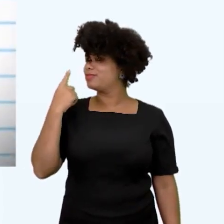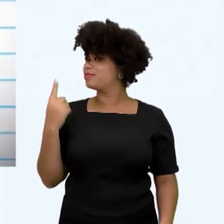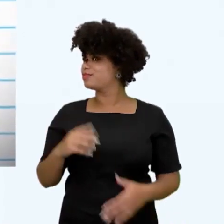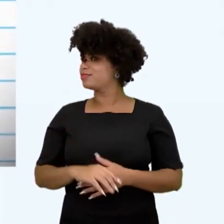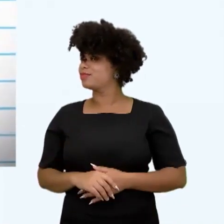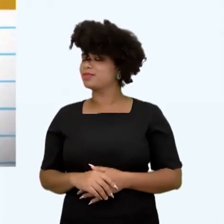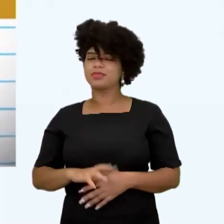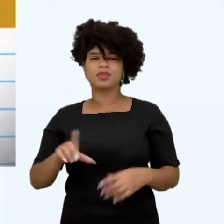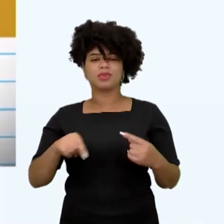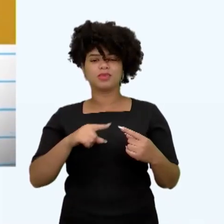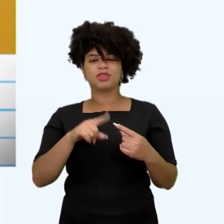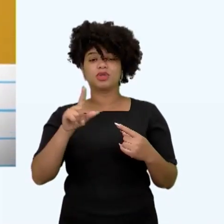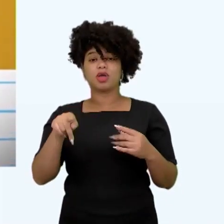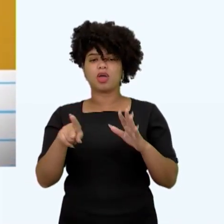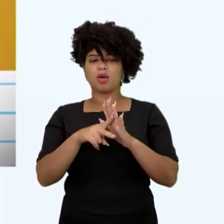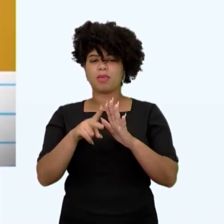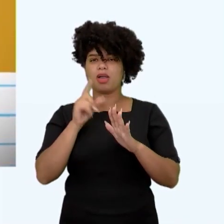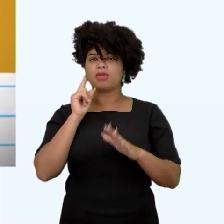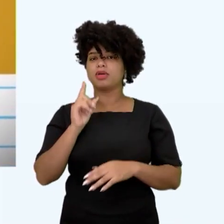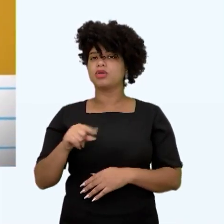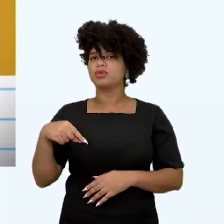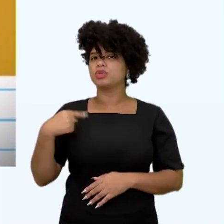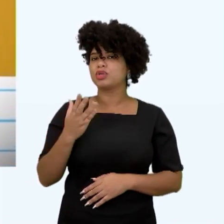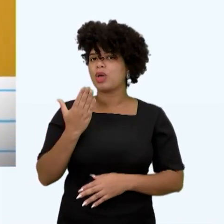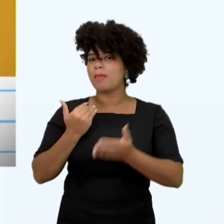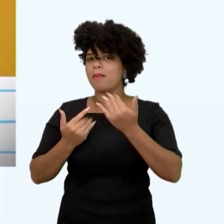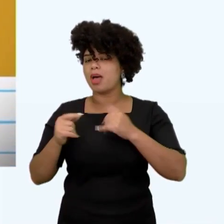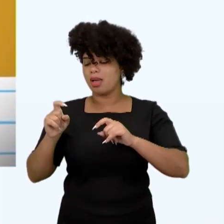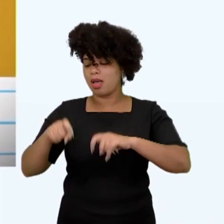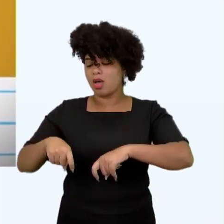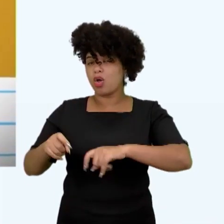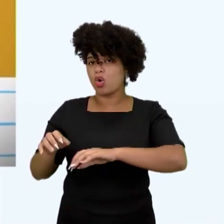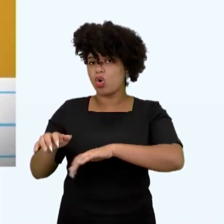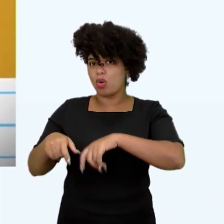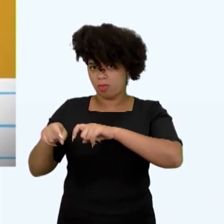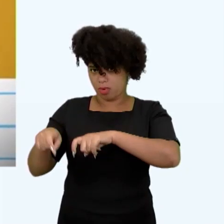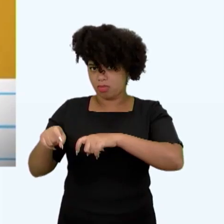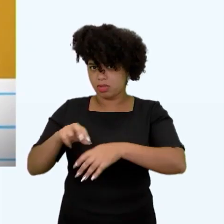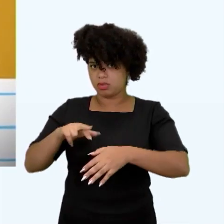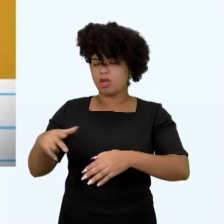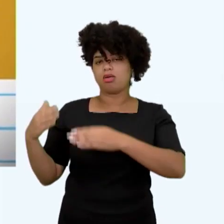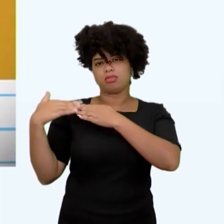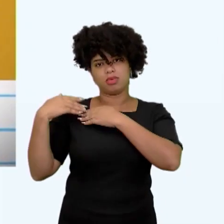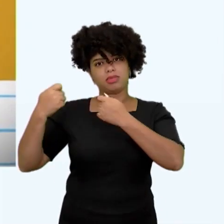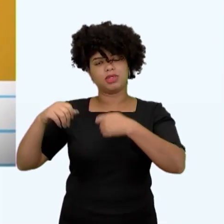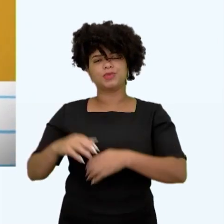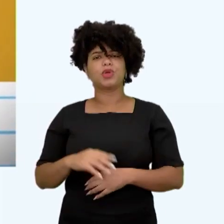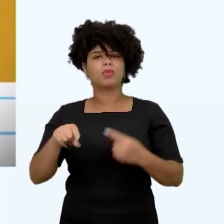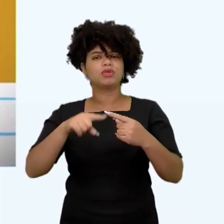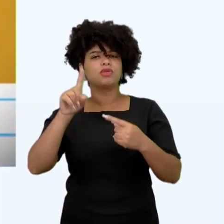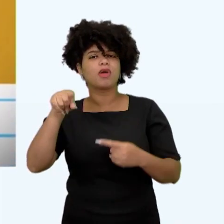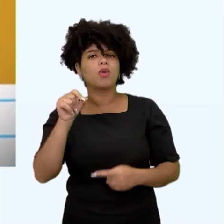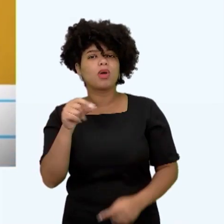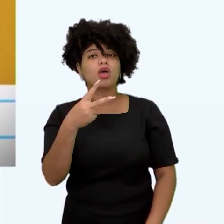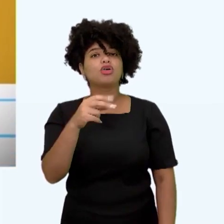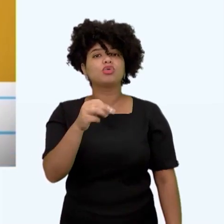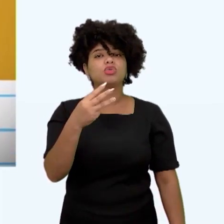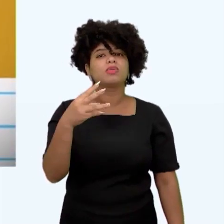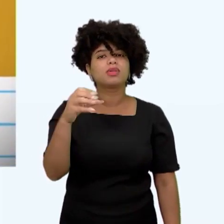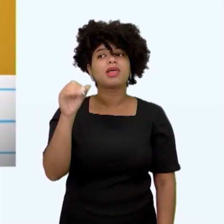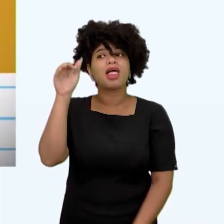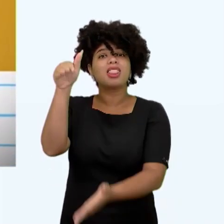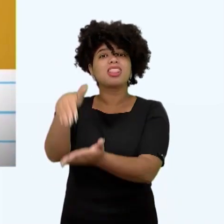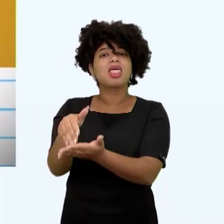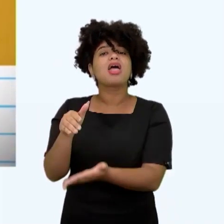objetivo 12 é consumo e produção responsáveis. Deve-se buscar, até 2030, assegurar padrões de produção e de consumo